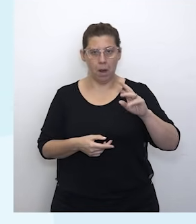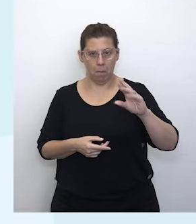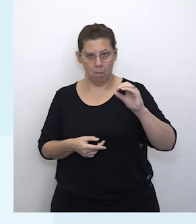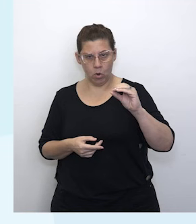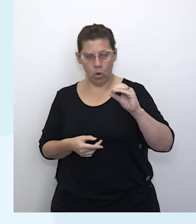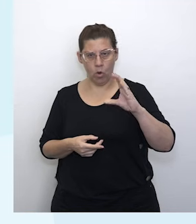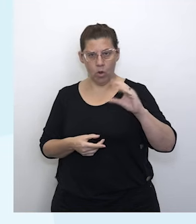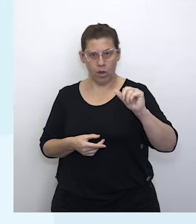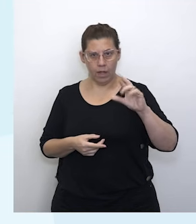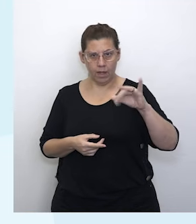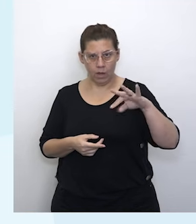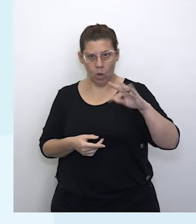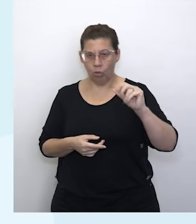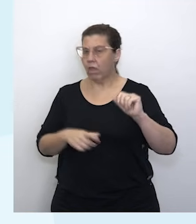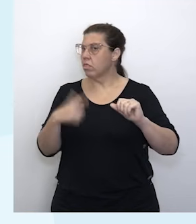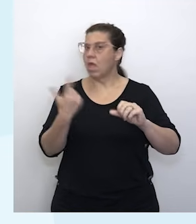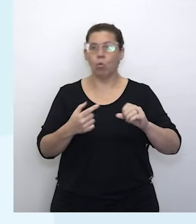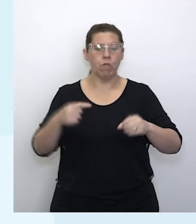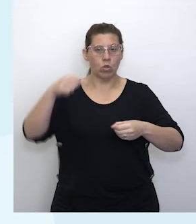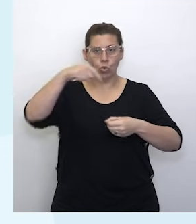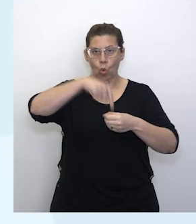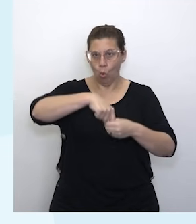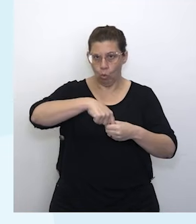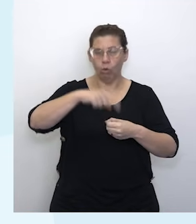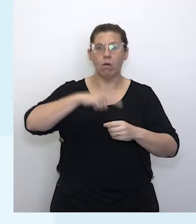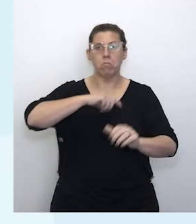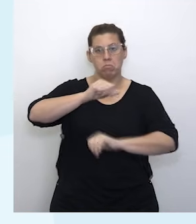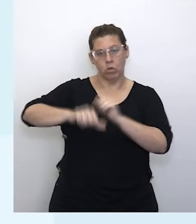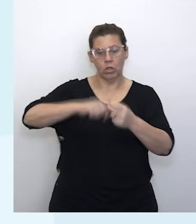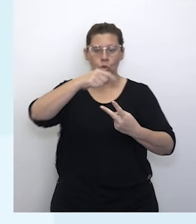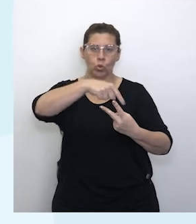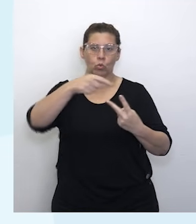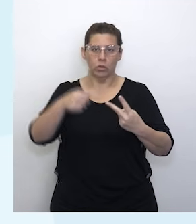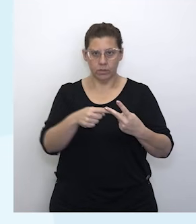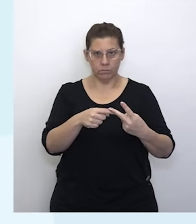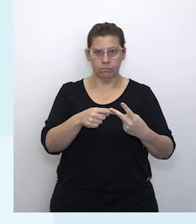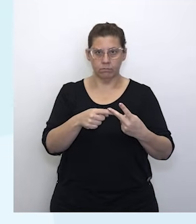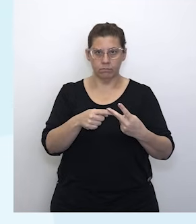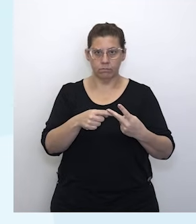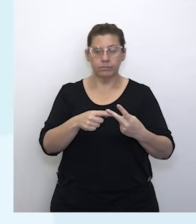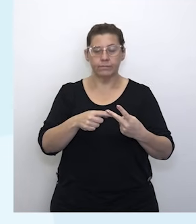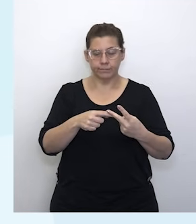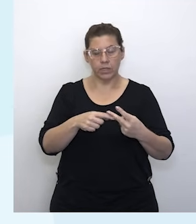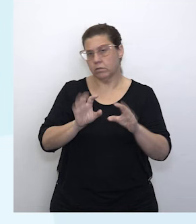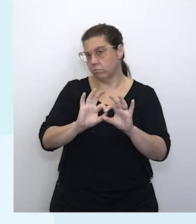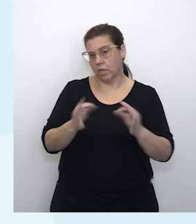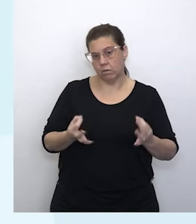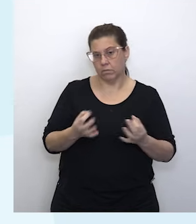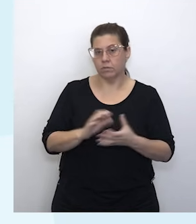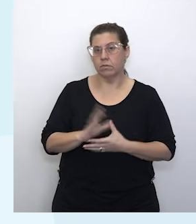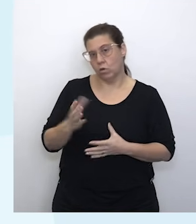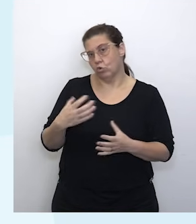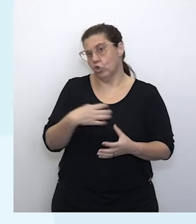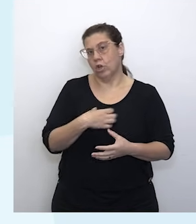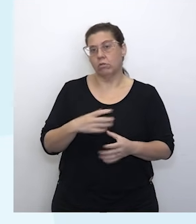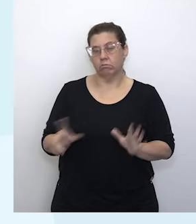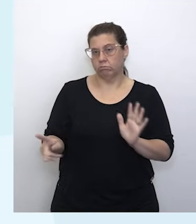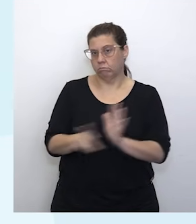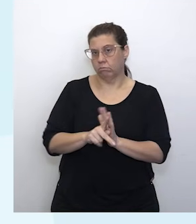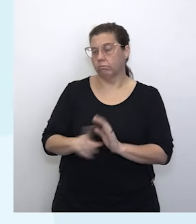que essa célula não tem núcleo e tal, e ela se transforma em duas, simples assim, tá bom? Então essa é uma forma de